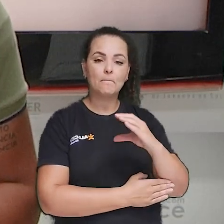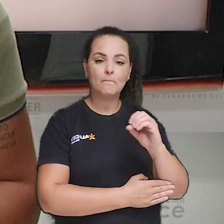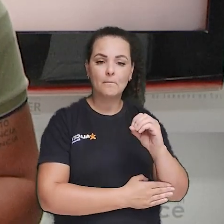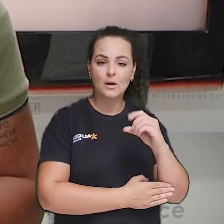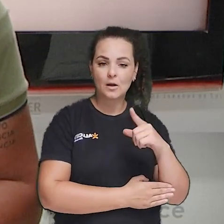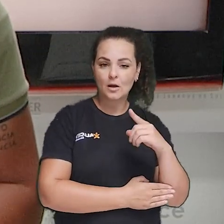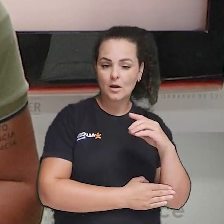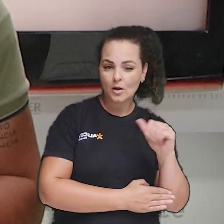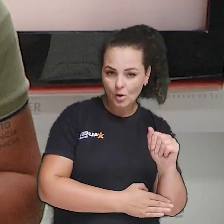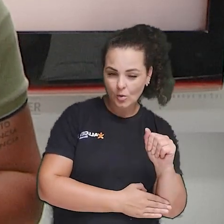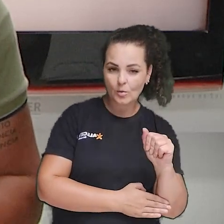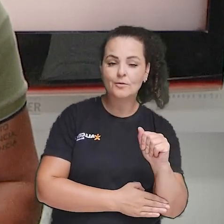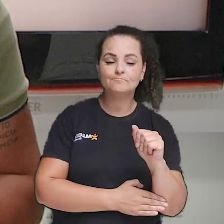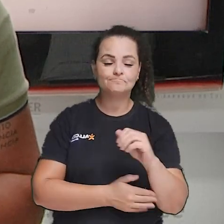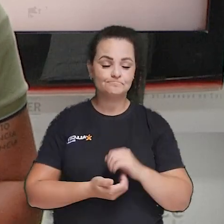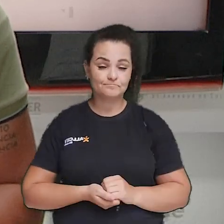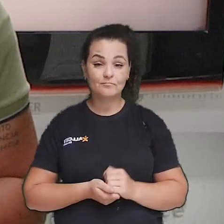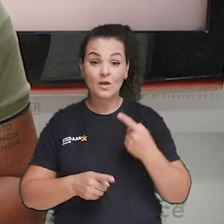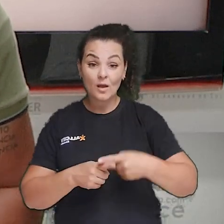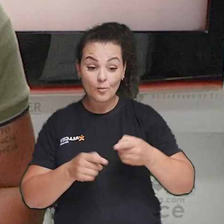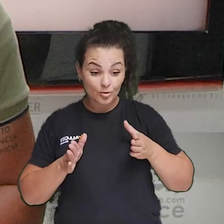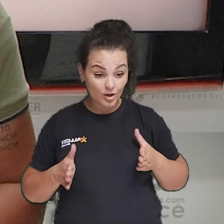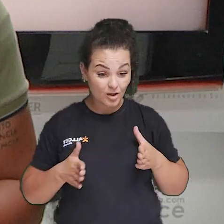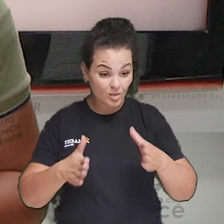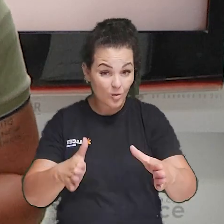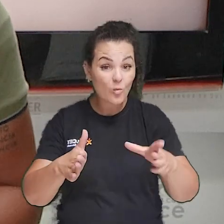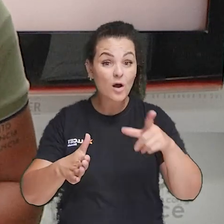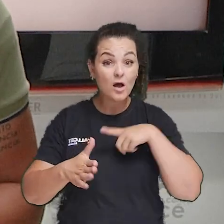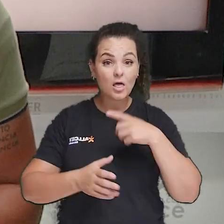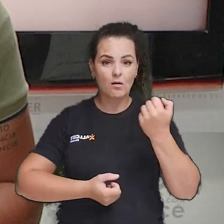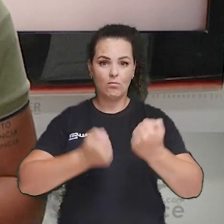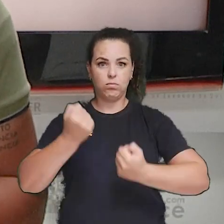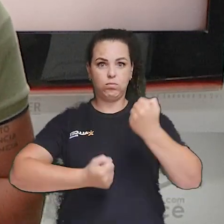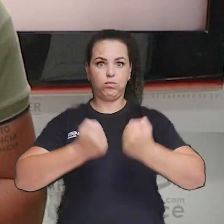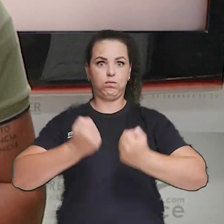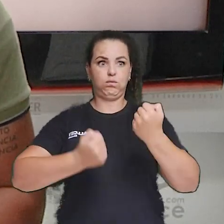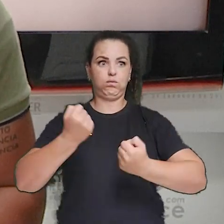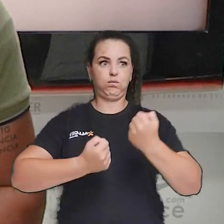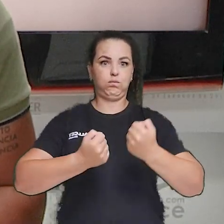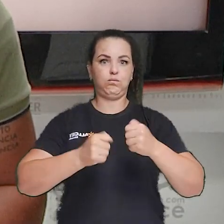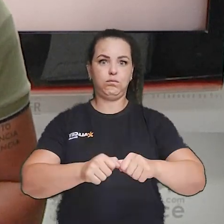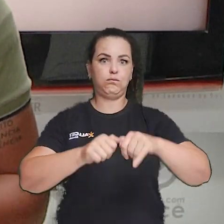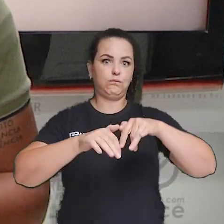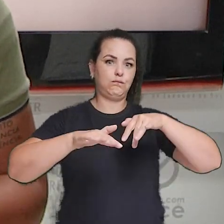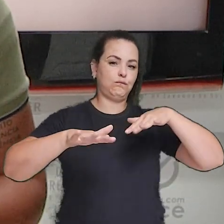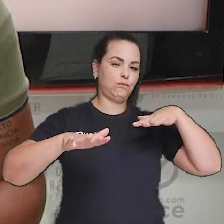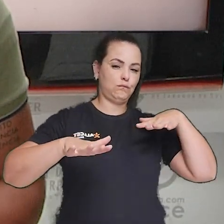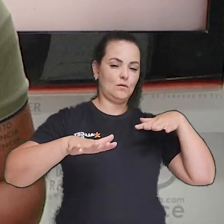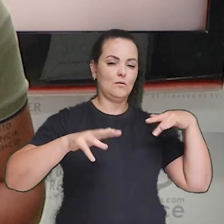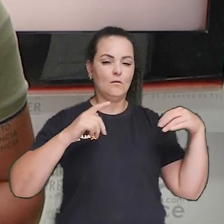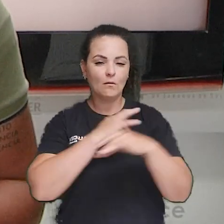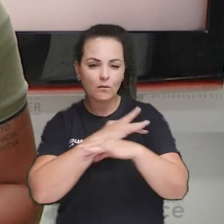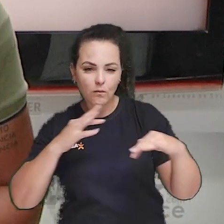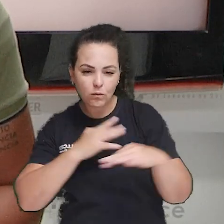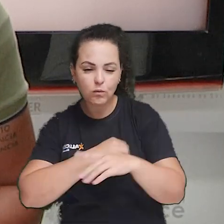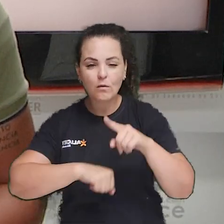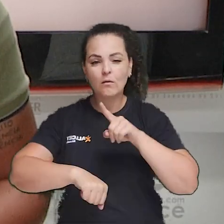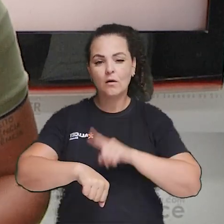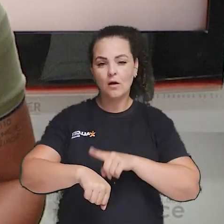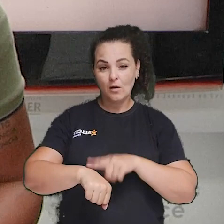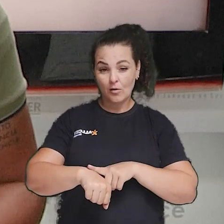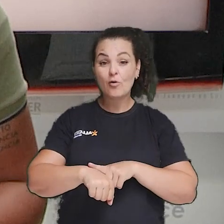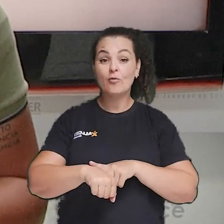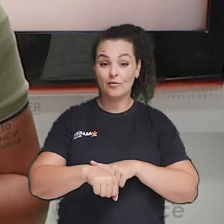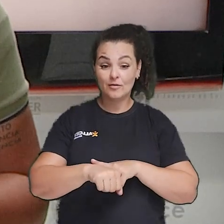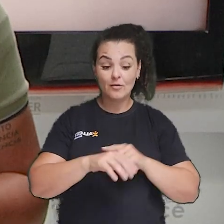considera que esta é uma via de intenso tráfego Especialmente nos horários de pico sendo atravessada diariamente